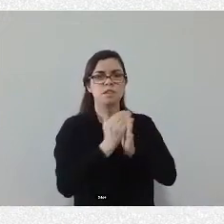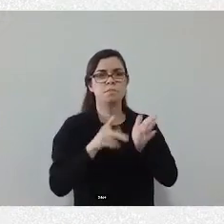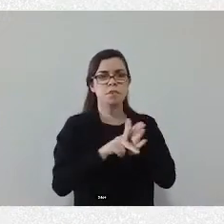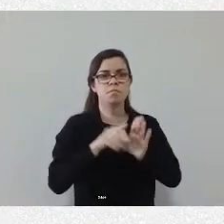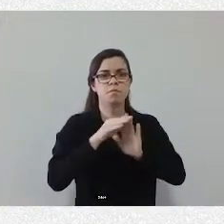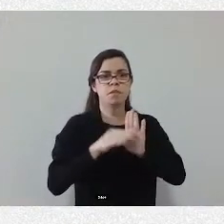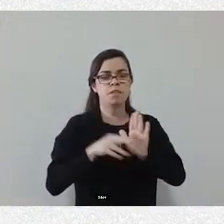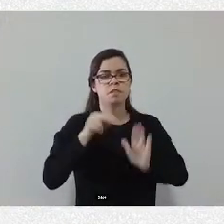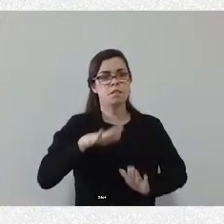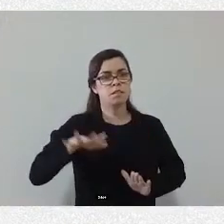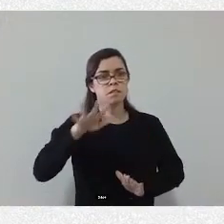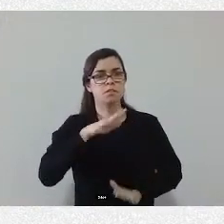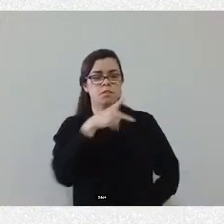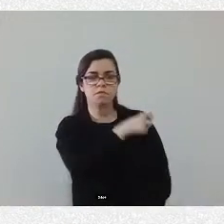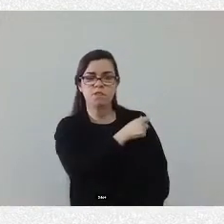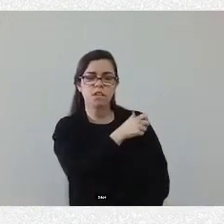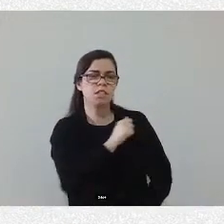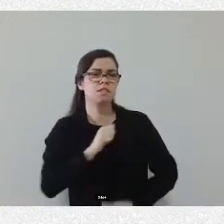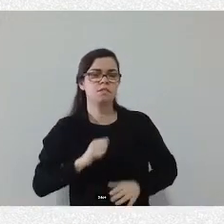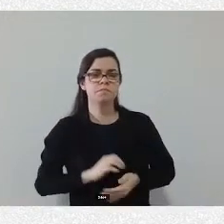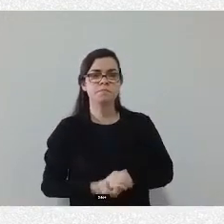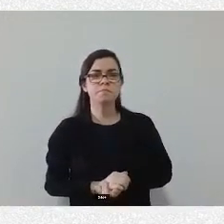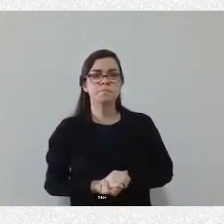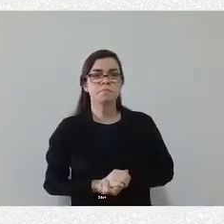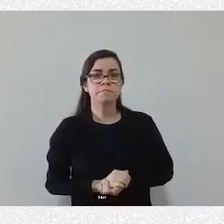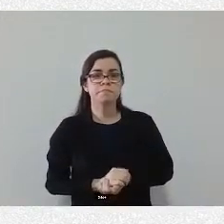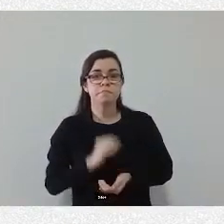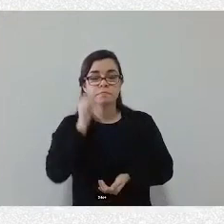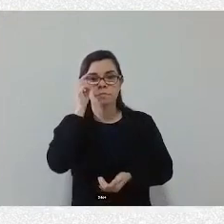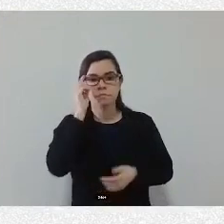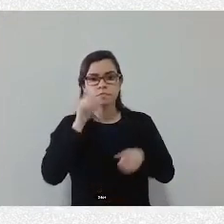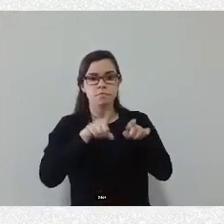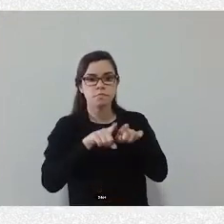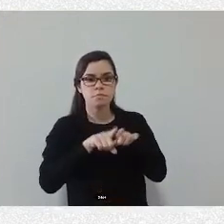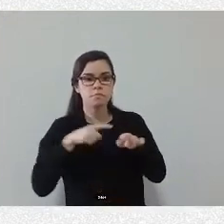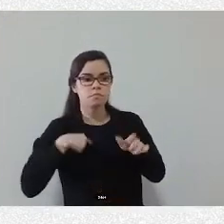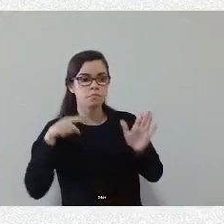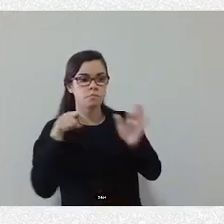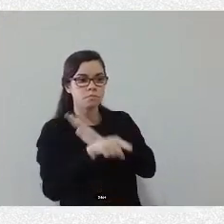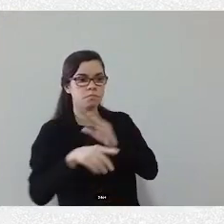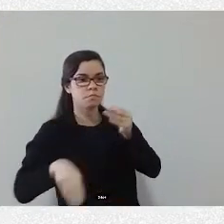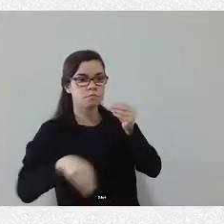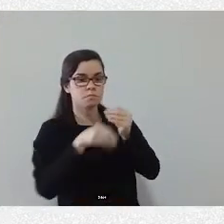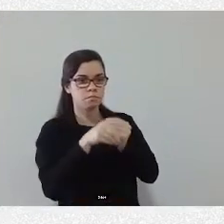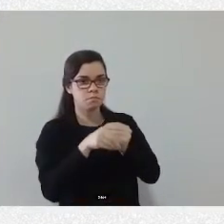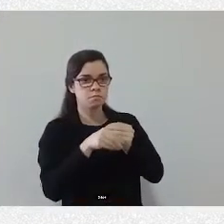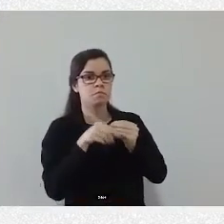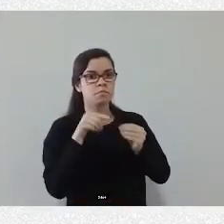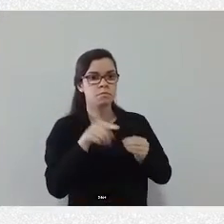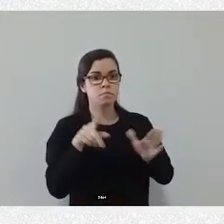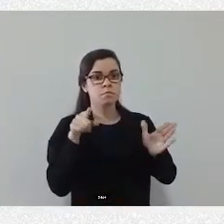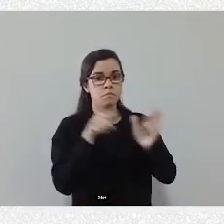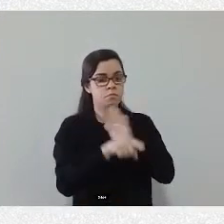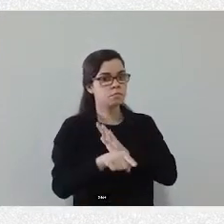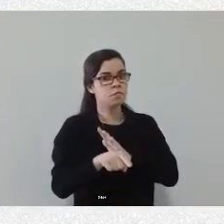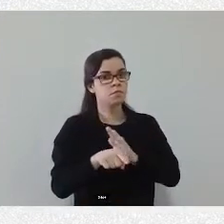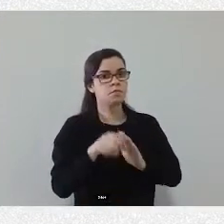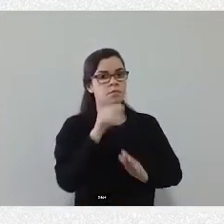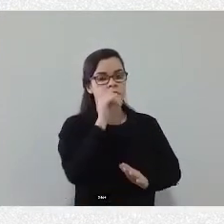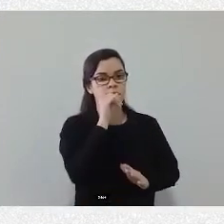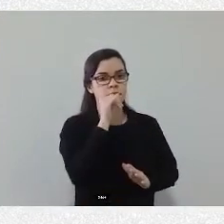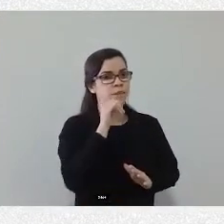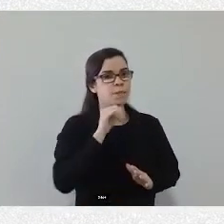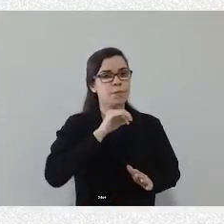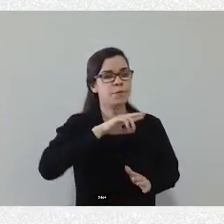Imunizações. Só para complementar, a pergunta não está relacionada à interferência